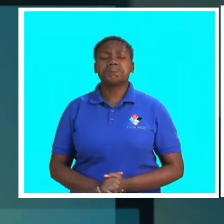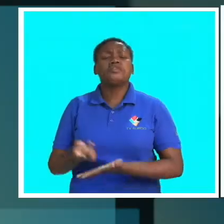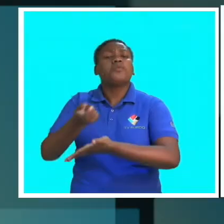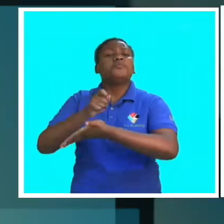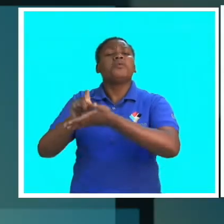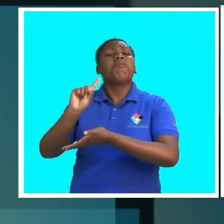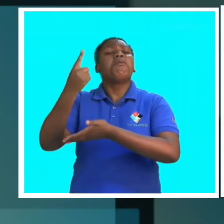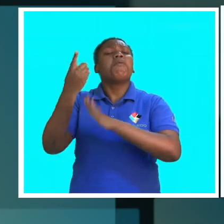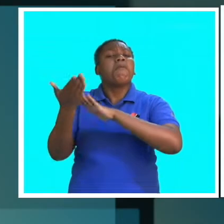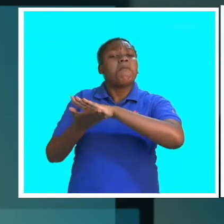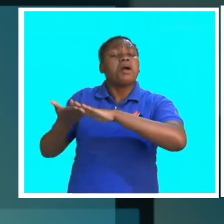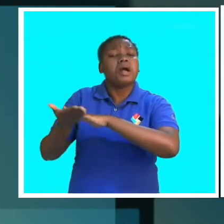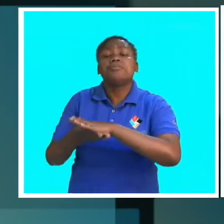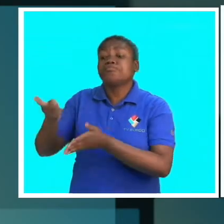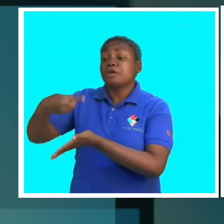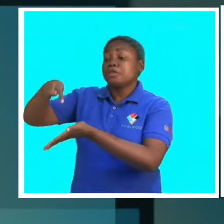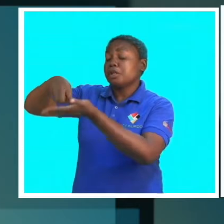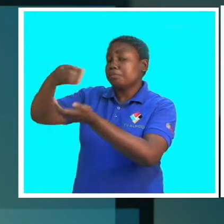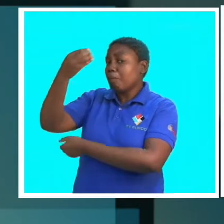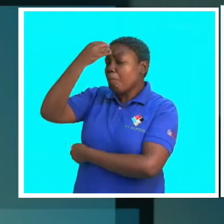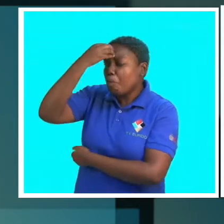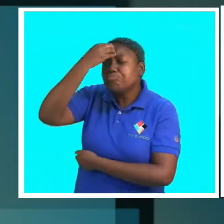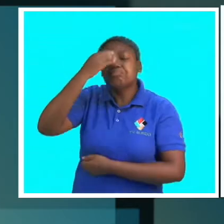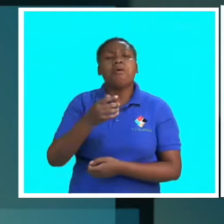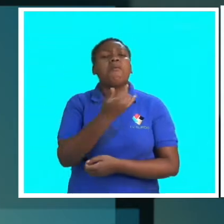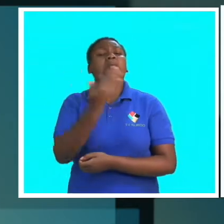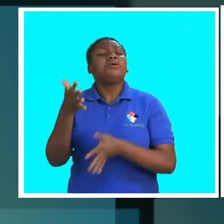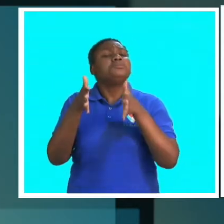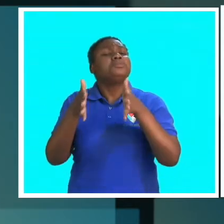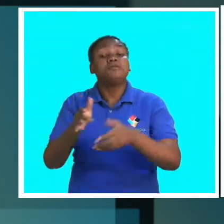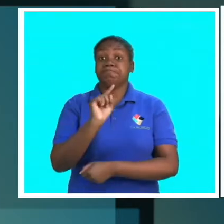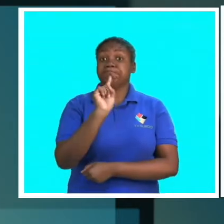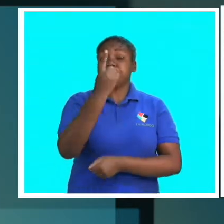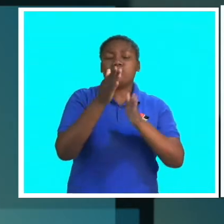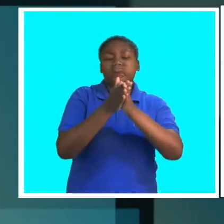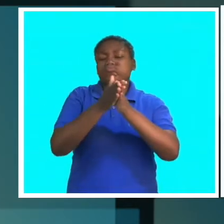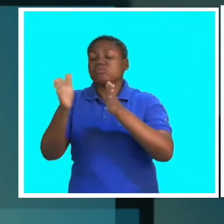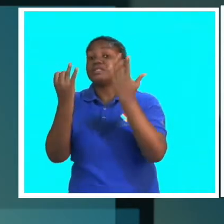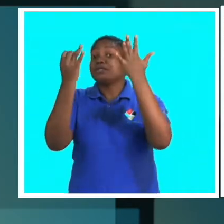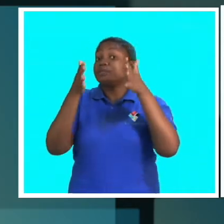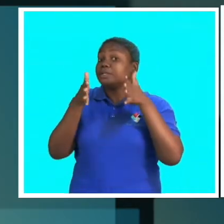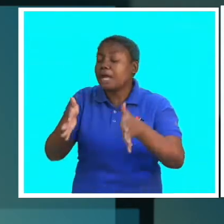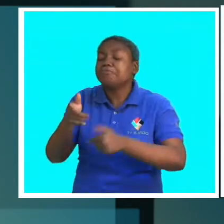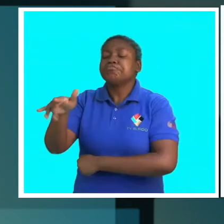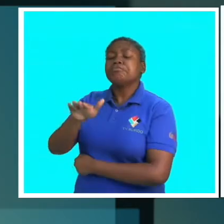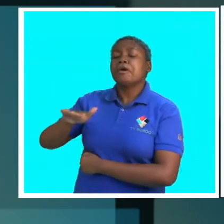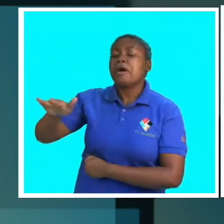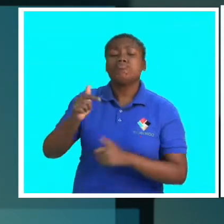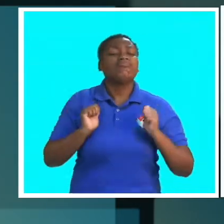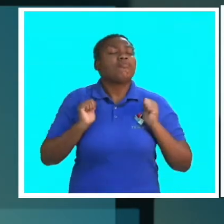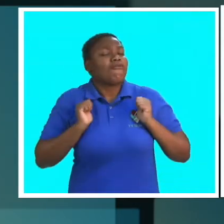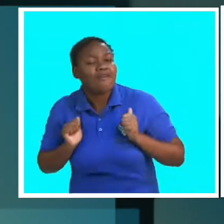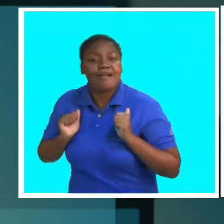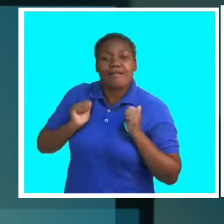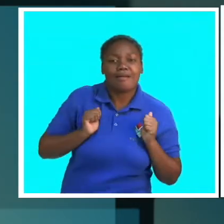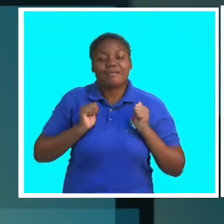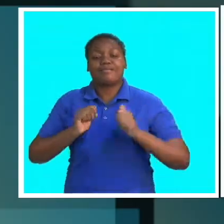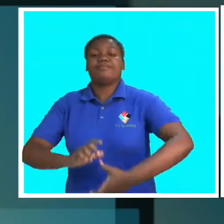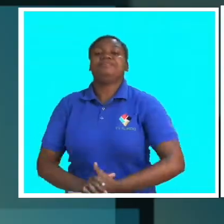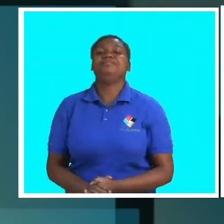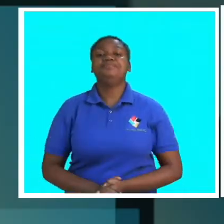A escola primária Unidade 22 está localizada no bairro da Mafalala, na cidade de Maputo, e leciona até a sétima